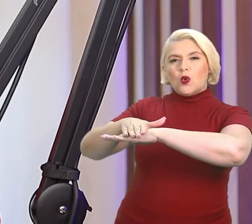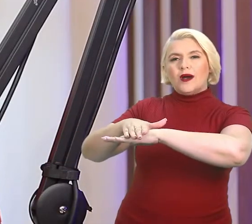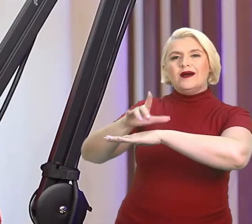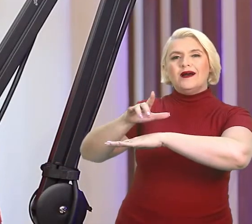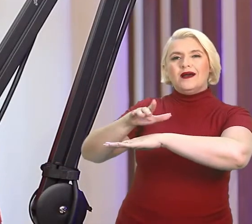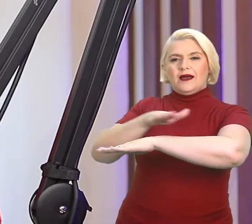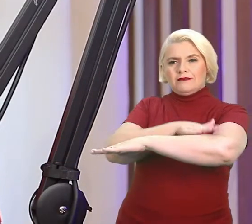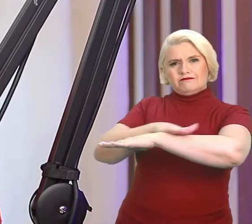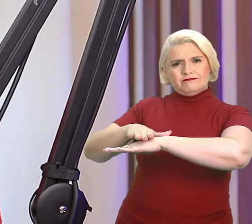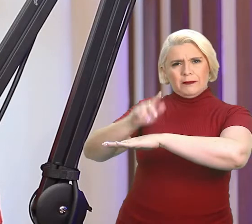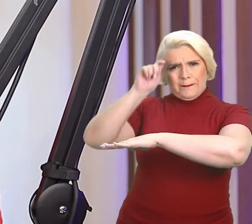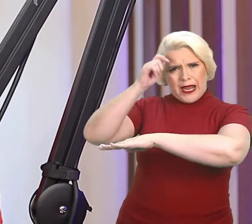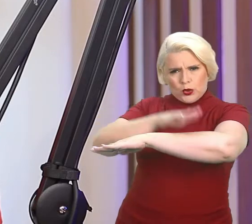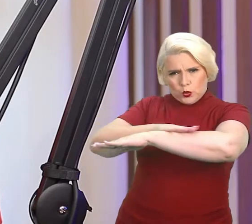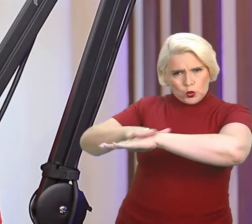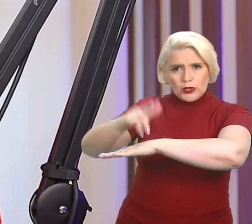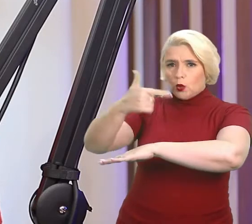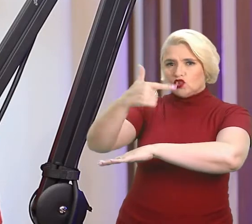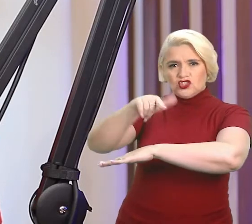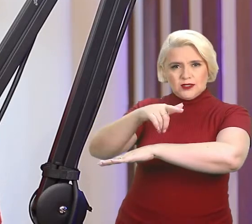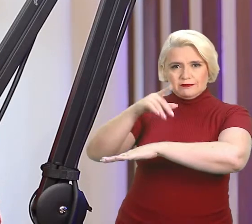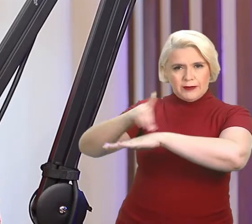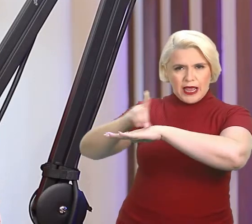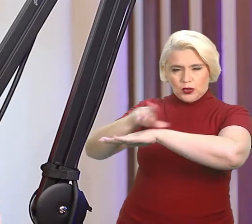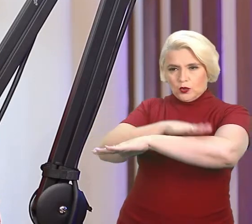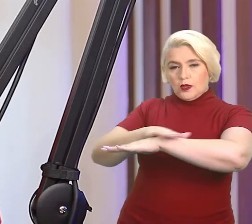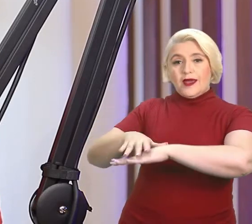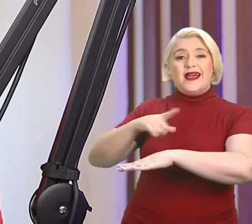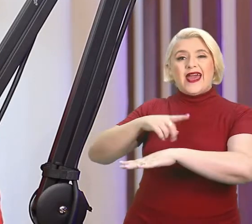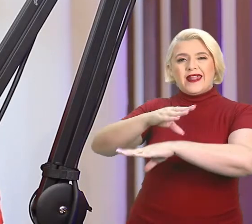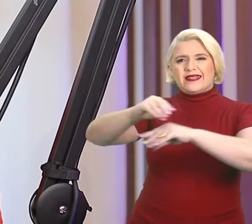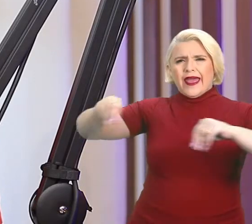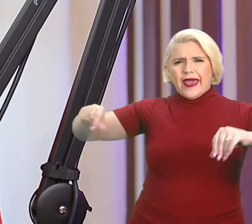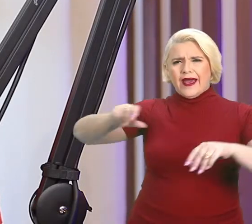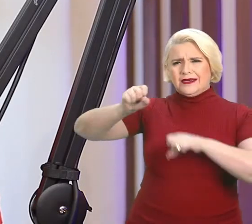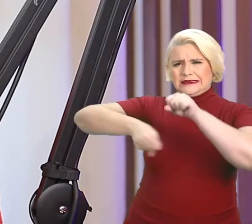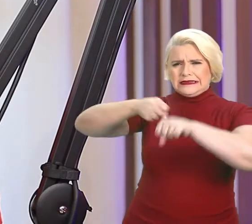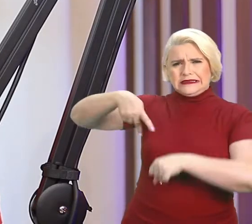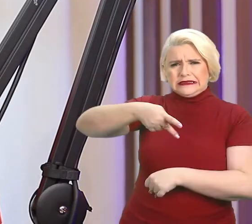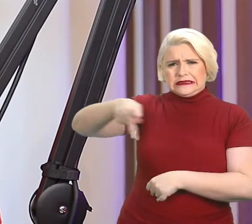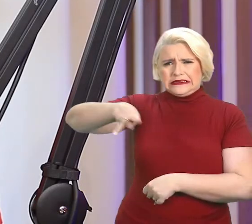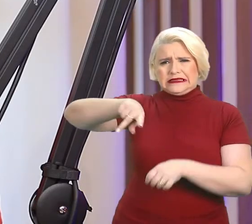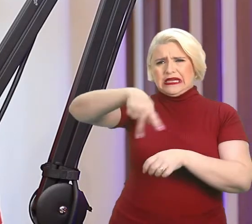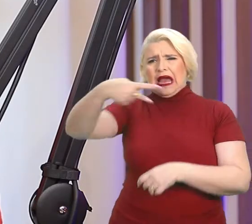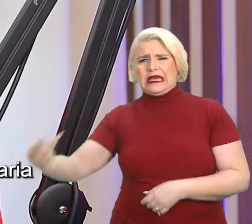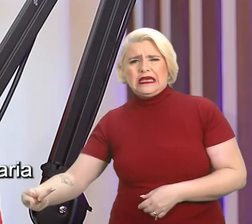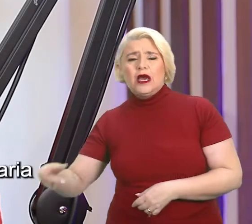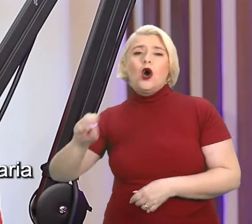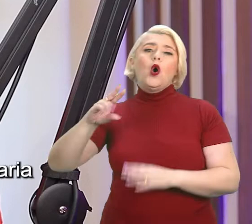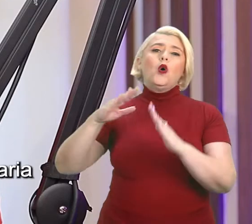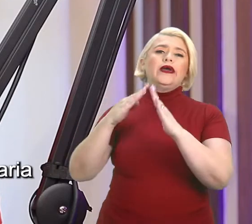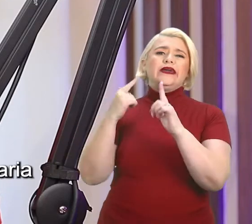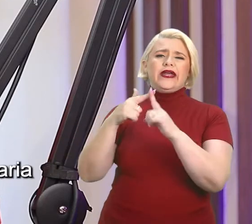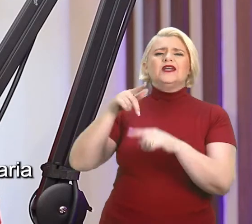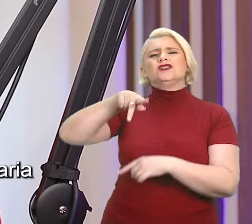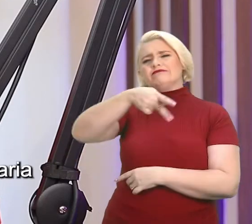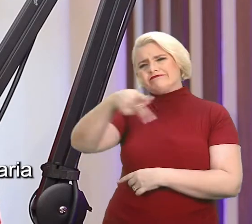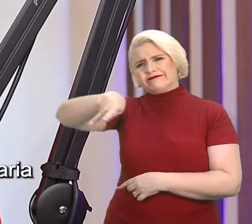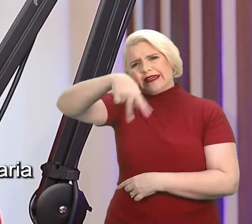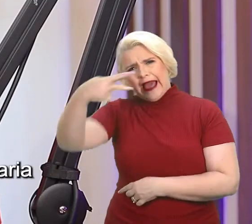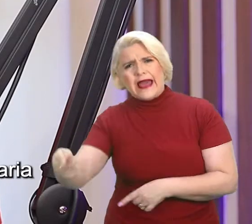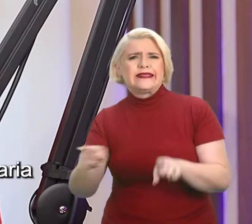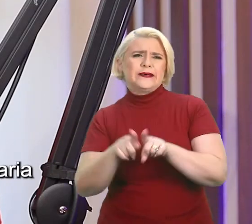Antônio? E a gente caía nessa terra para poder ir para a escola ou ir para a igreja. Ai, mas era muito difícil. E aí ele prometeu que a gente